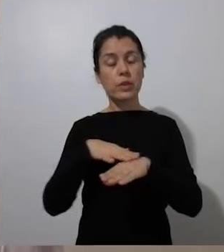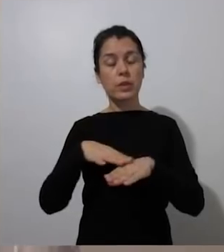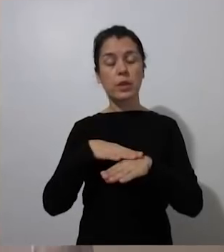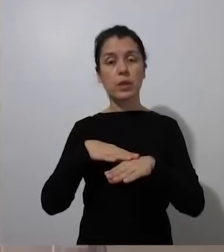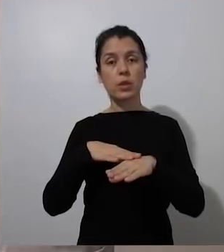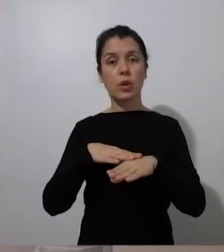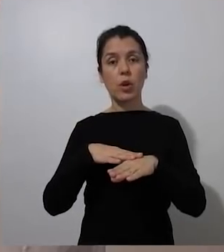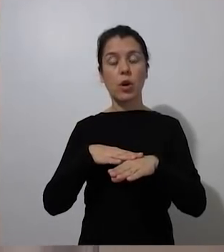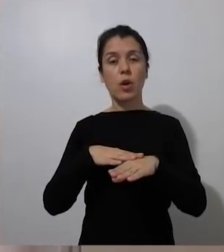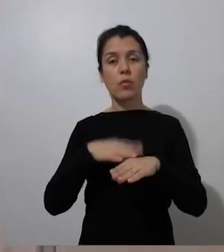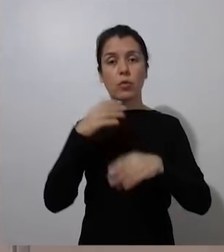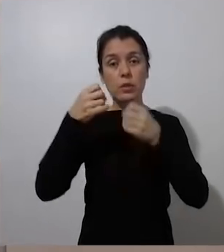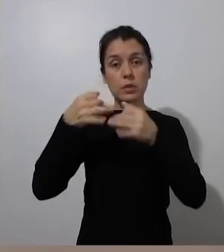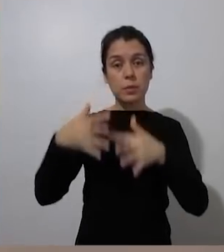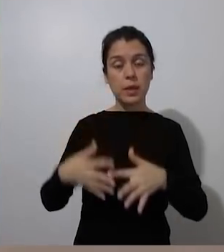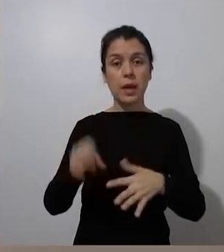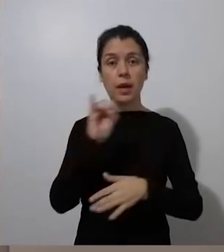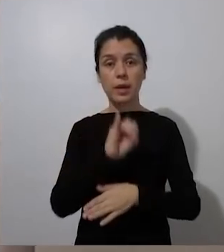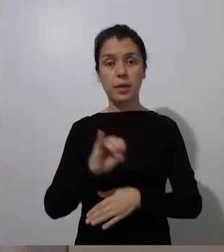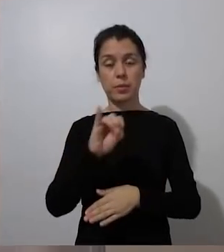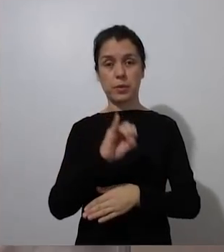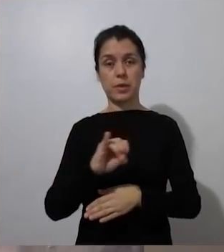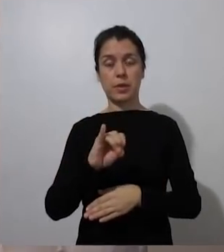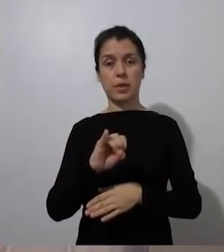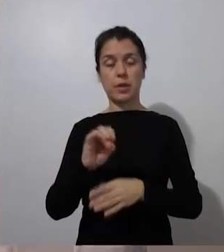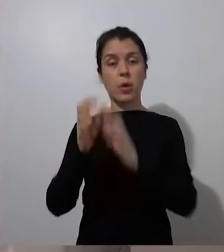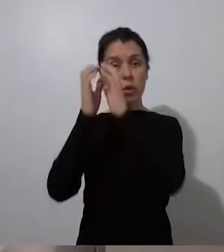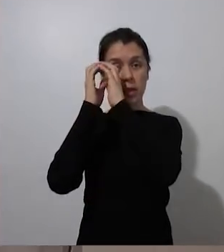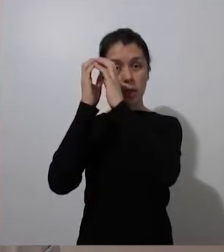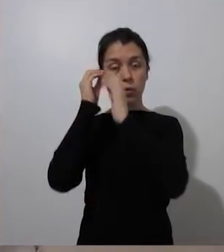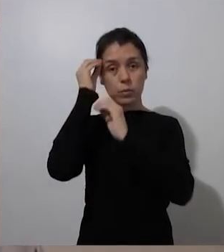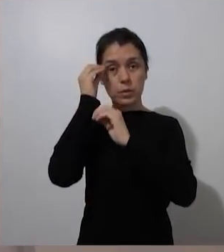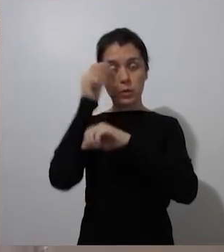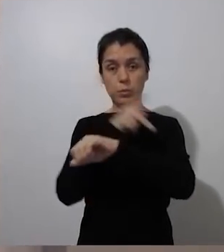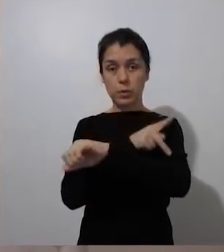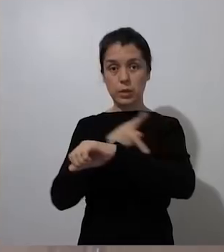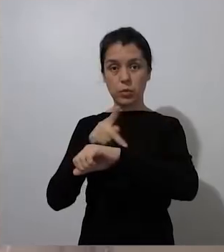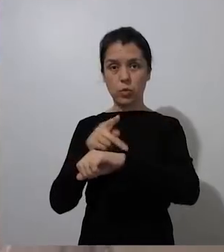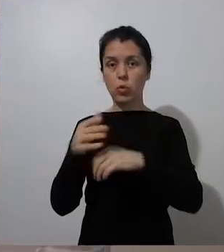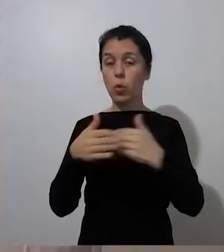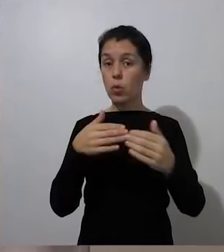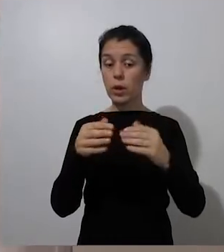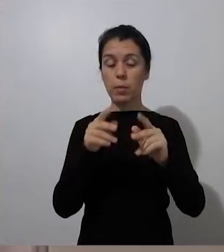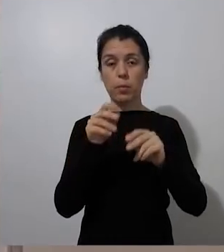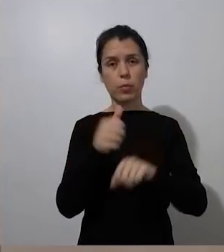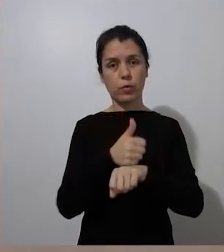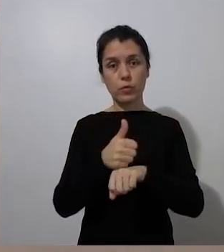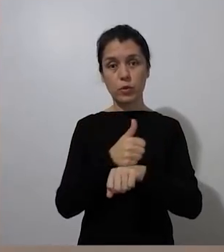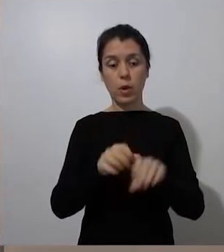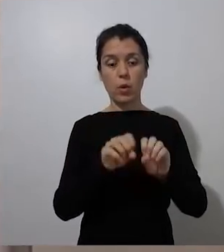e orientá-los para que vocês entendam a importância que seja o neuropsicopedagogo ou qualquer profissional da